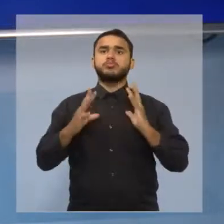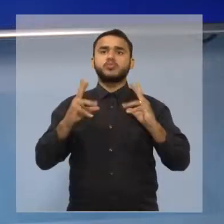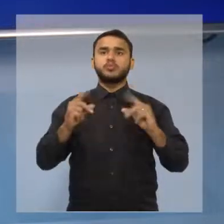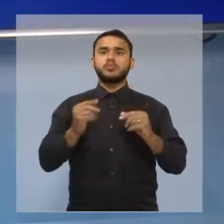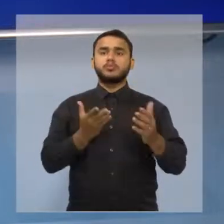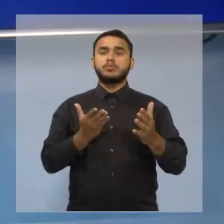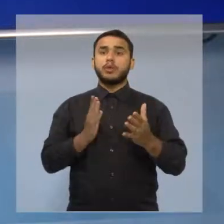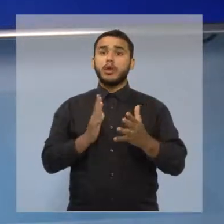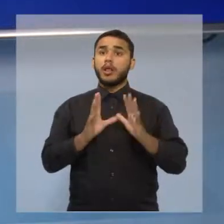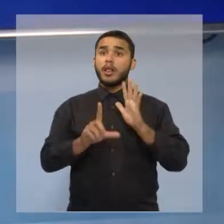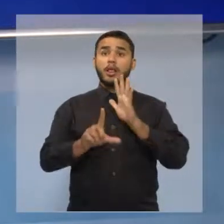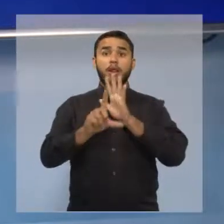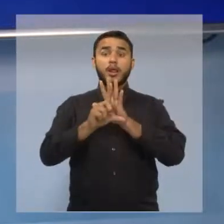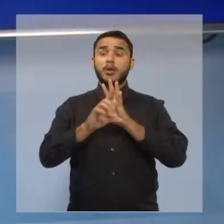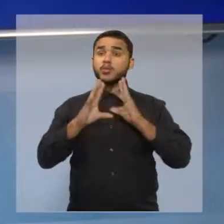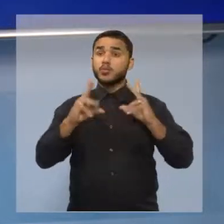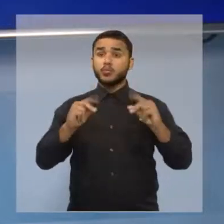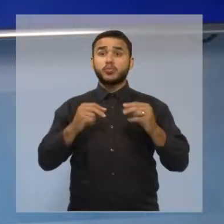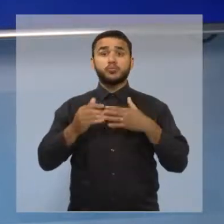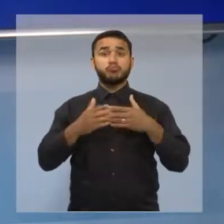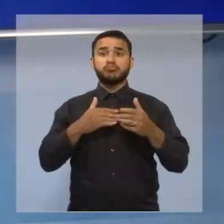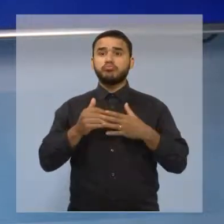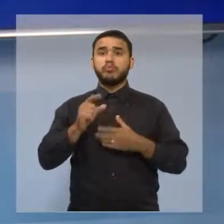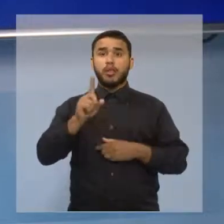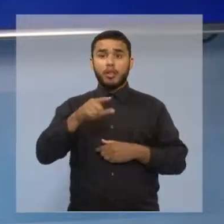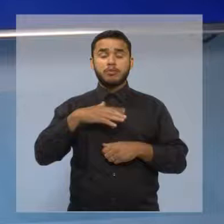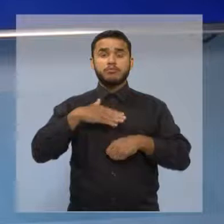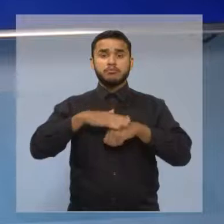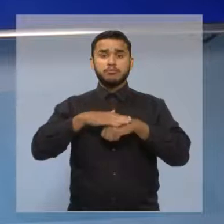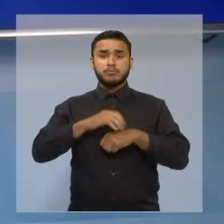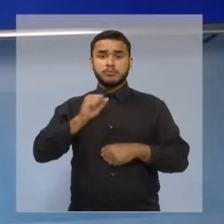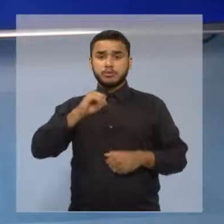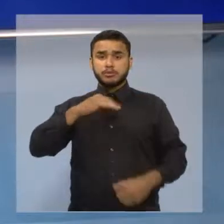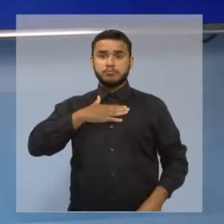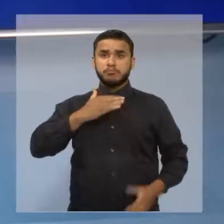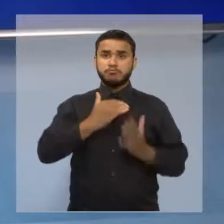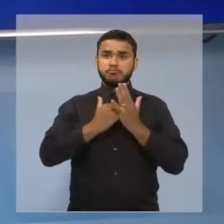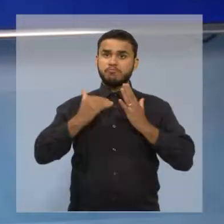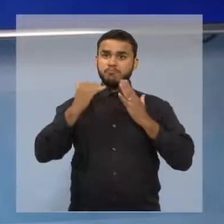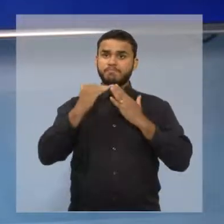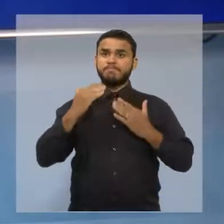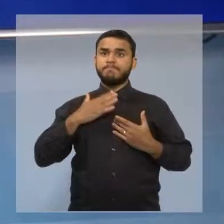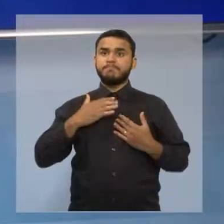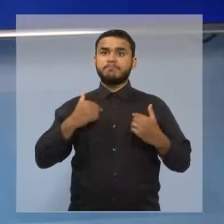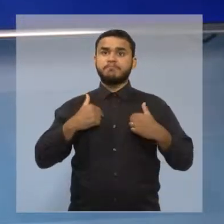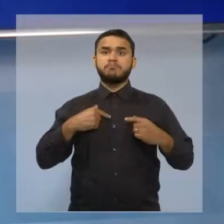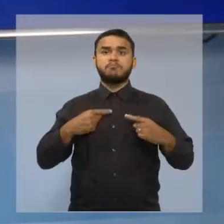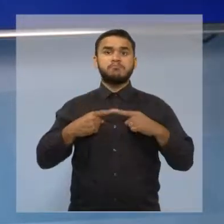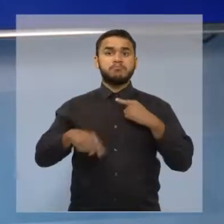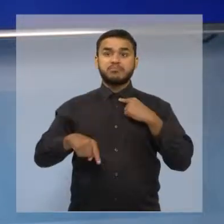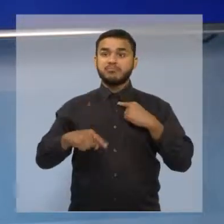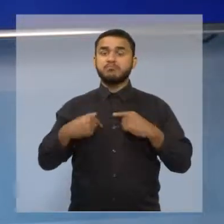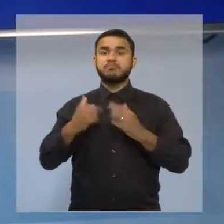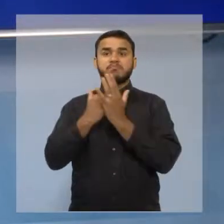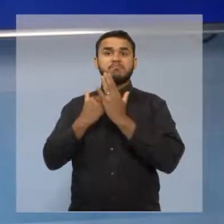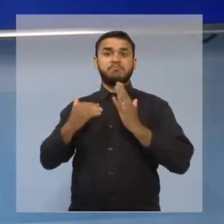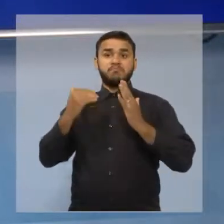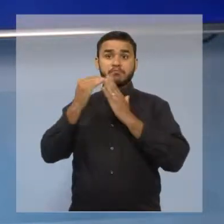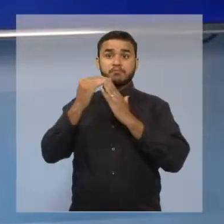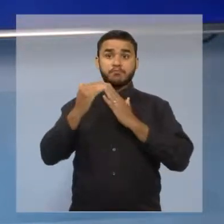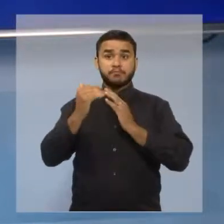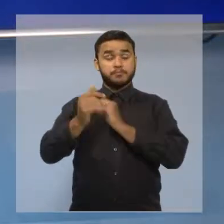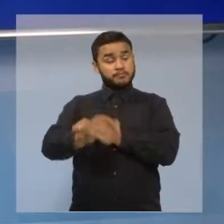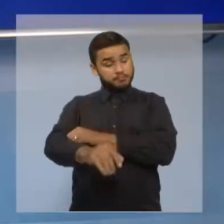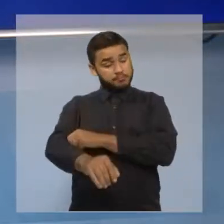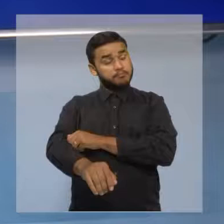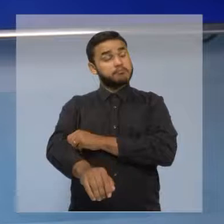a punir todo e qualquer agente público que venha a exorbitar das suas competências. O